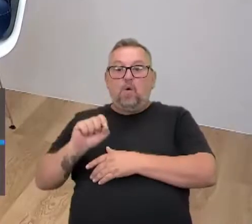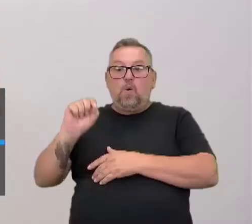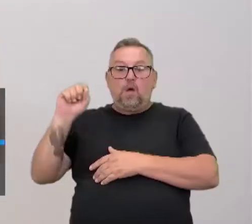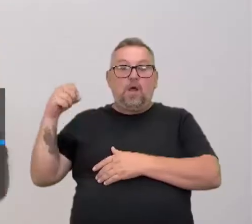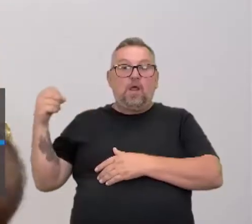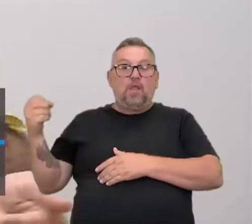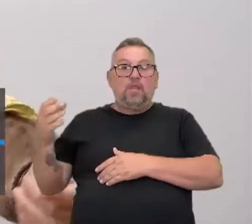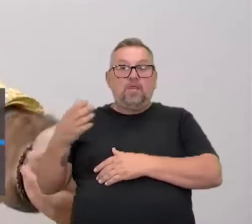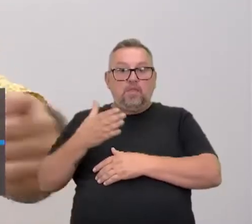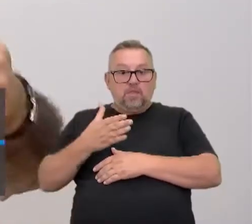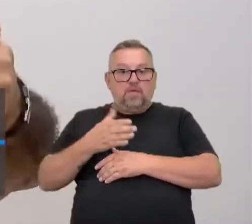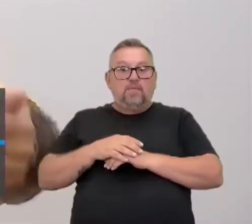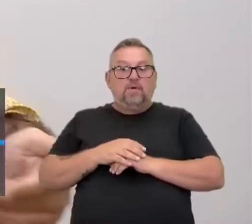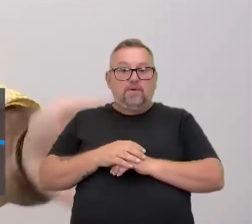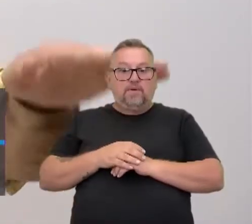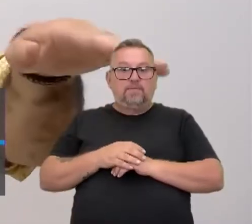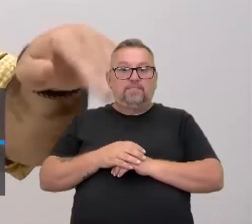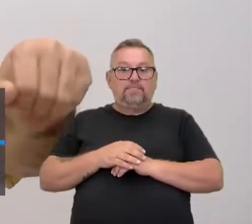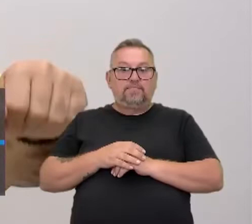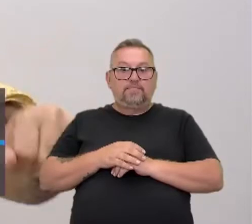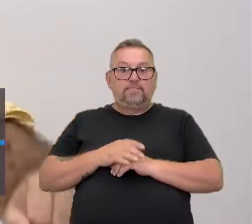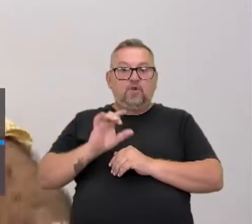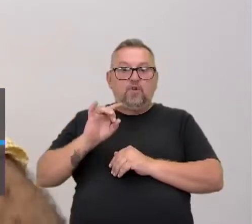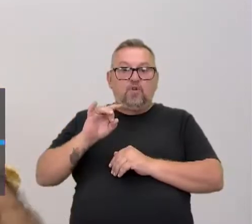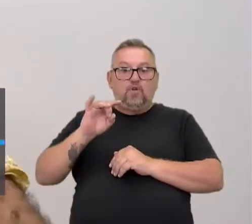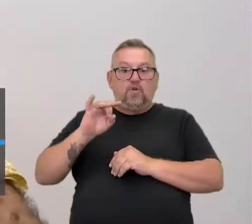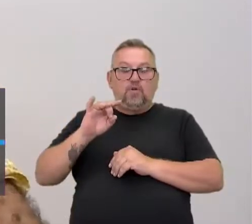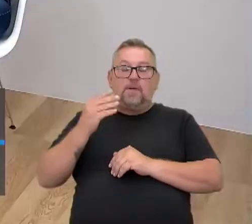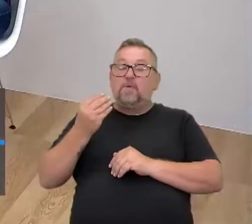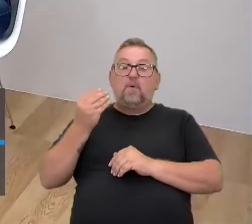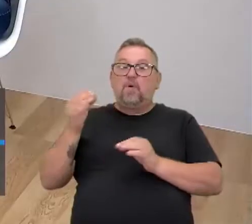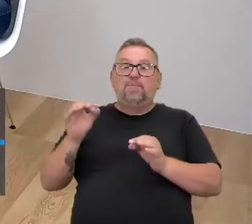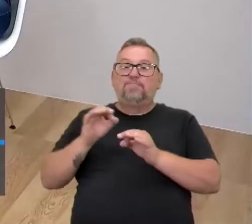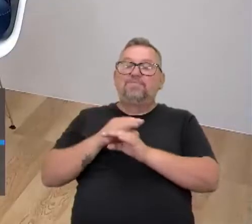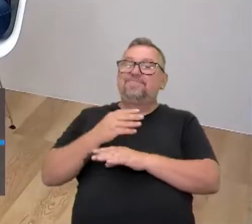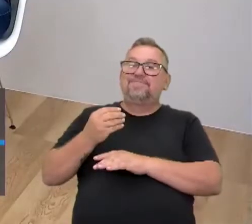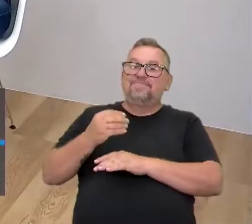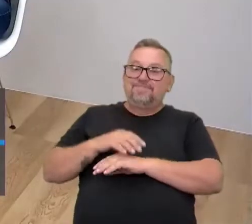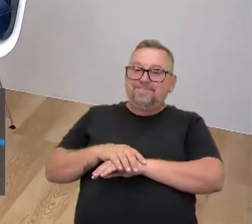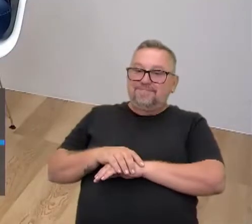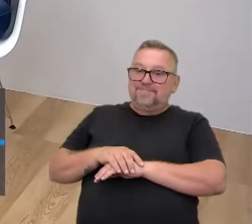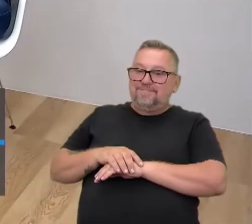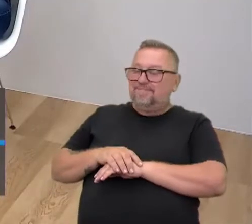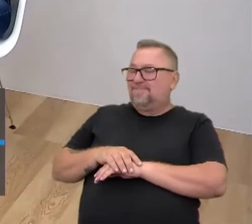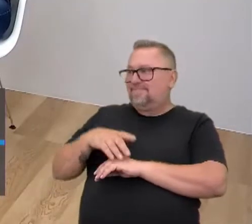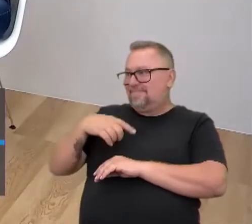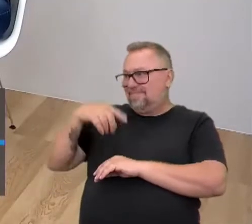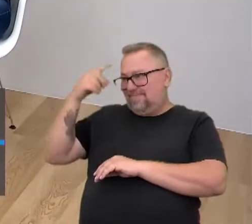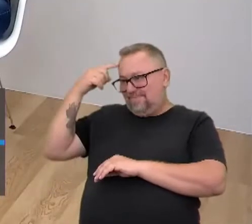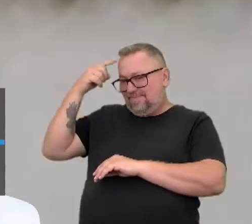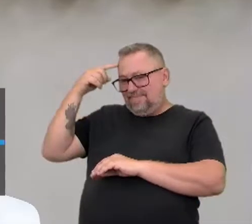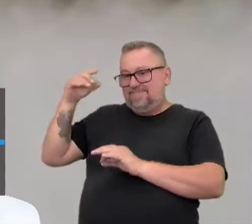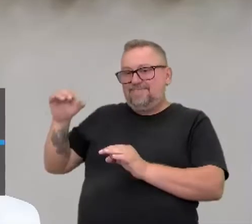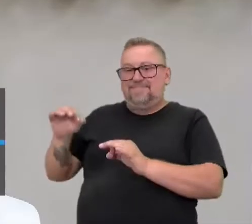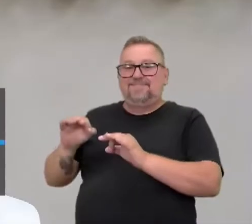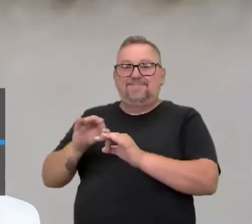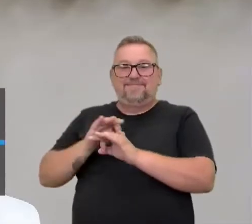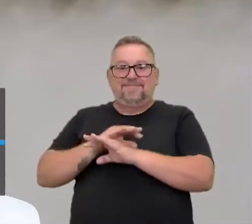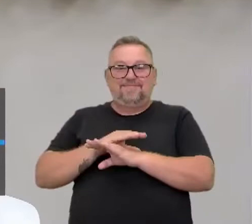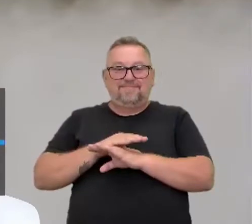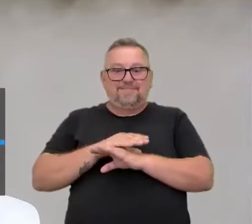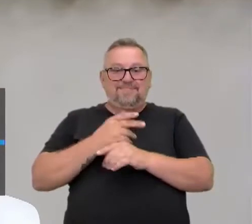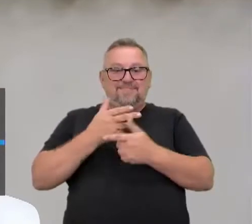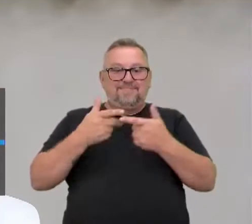novas necessidades tecnológicas. Sabe onde isso termina, Pri? Bom, eu imagino que deve terminar aí